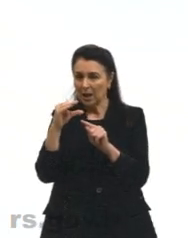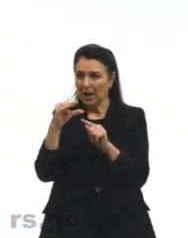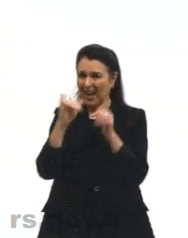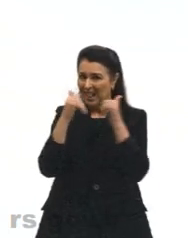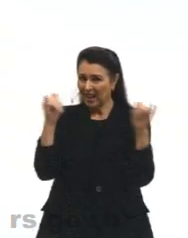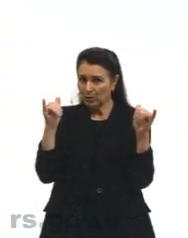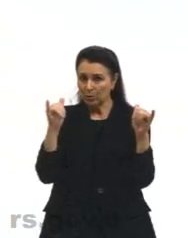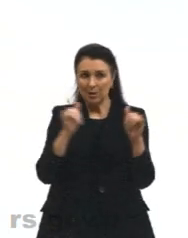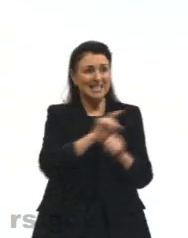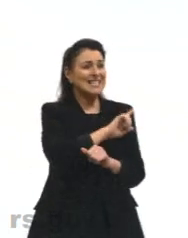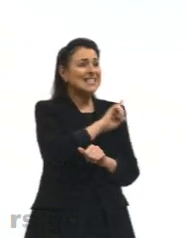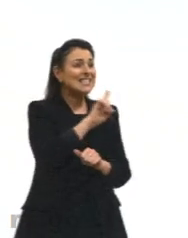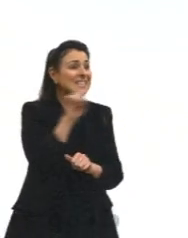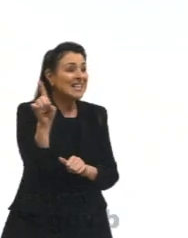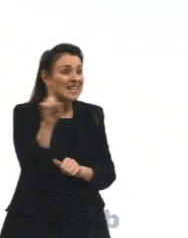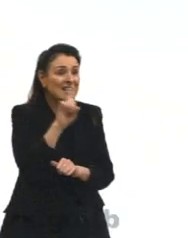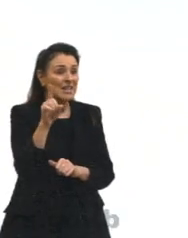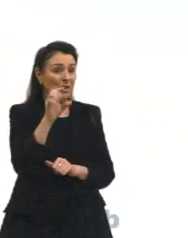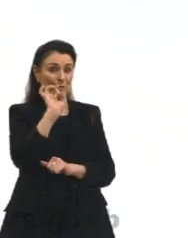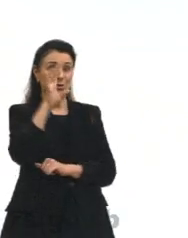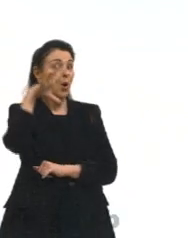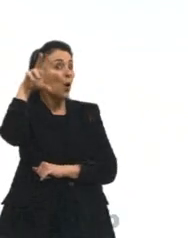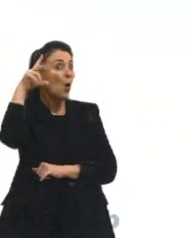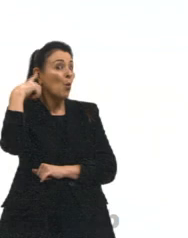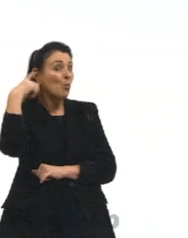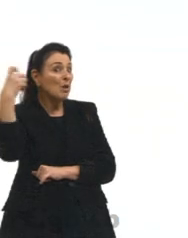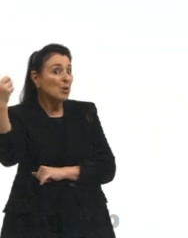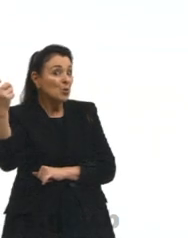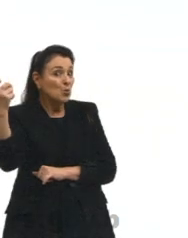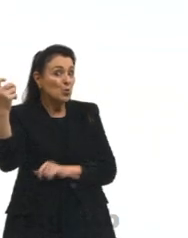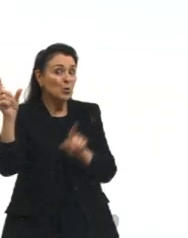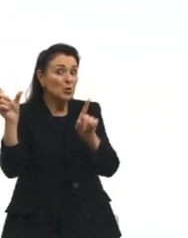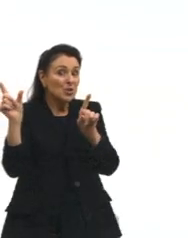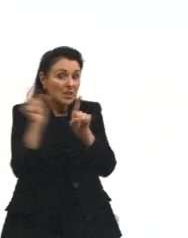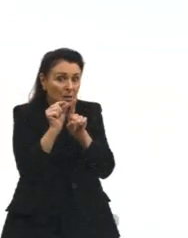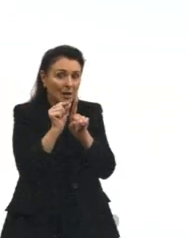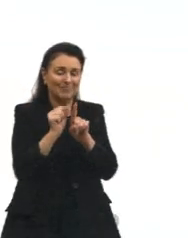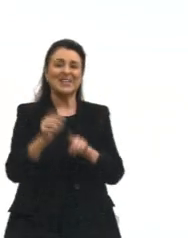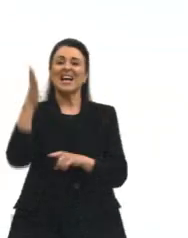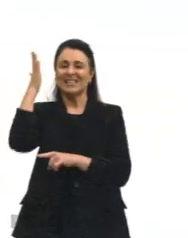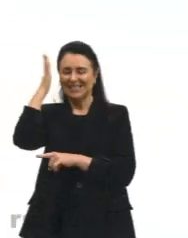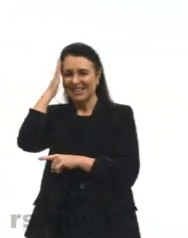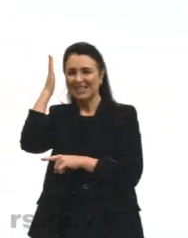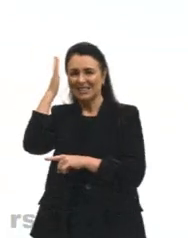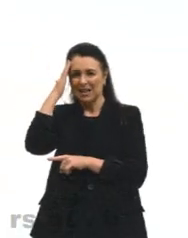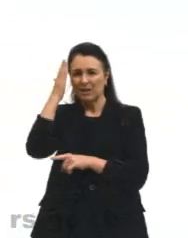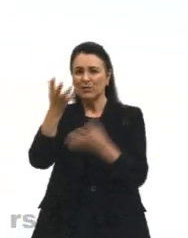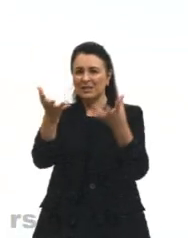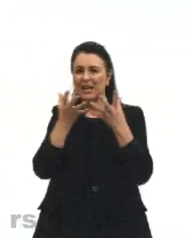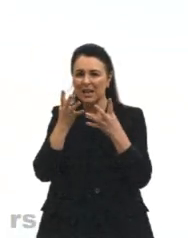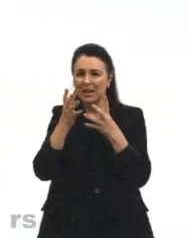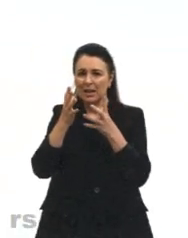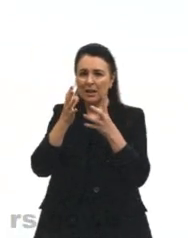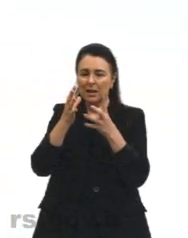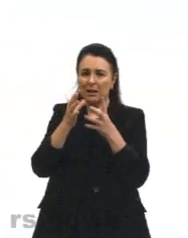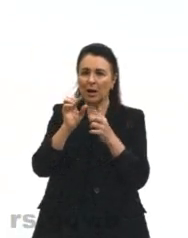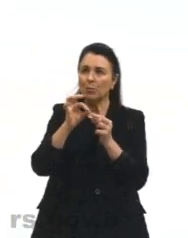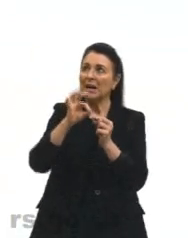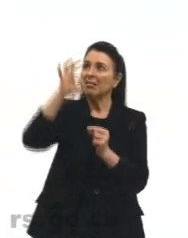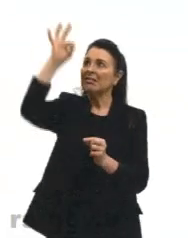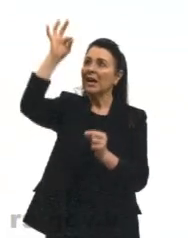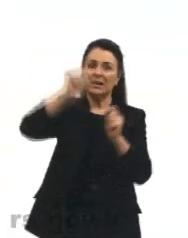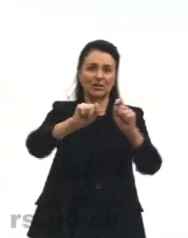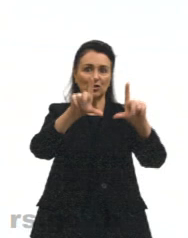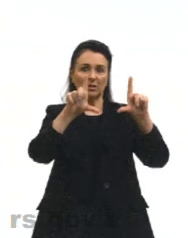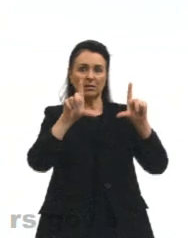clica diga o barulho de encaixar o senhor quer uma antena externa de televisão